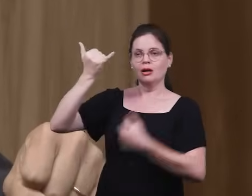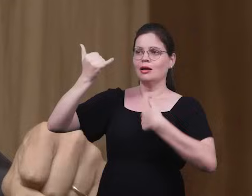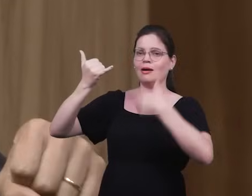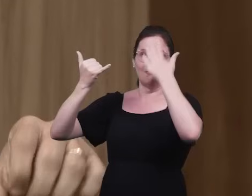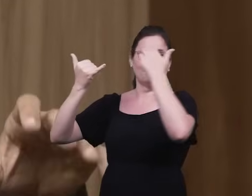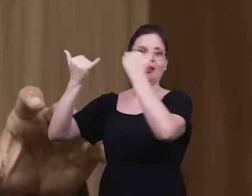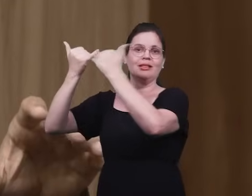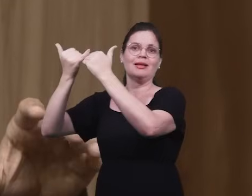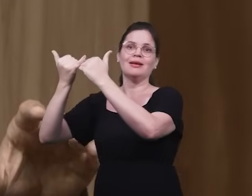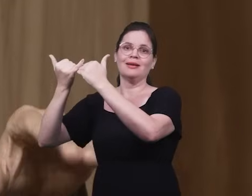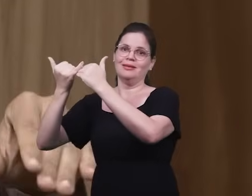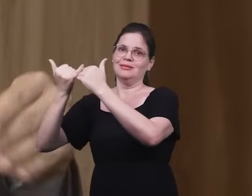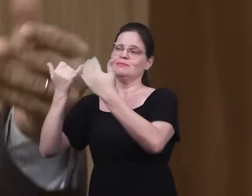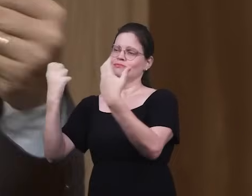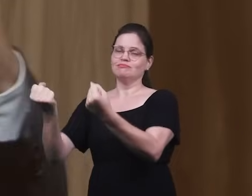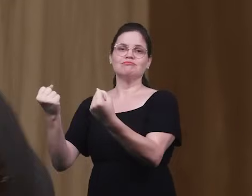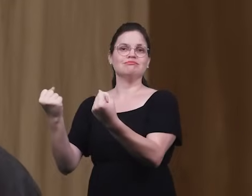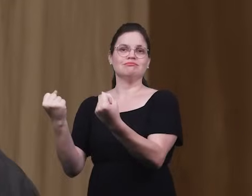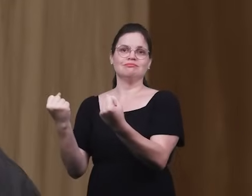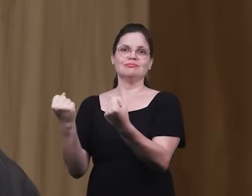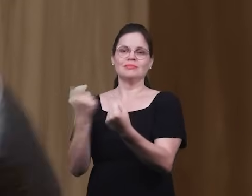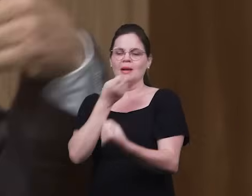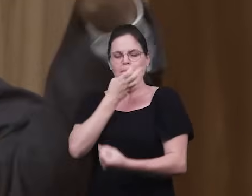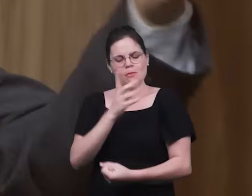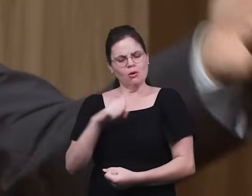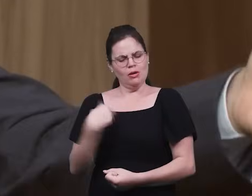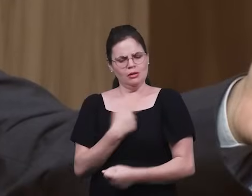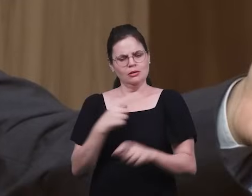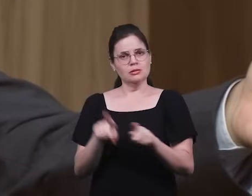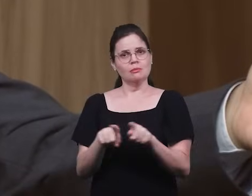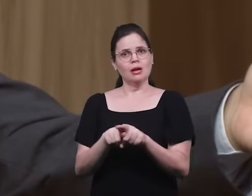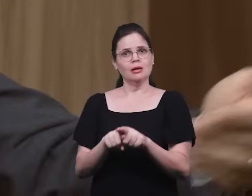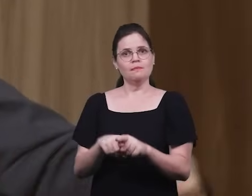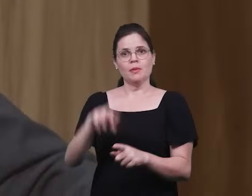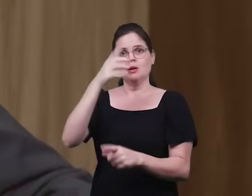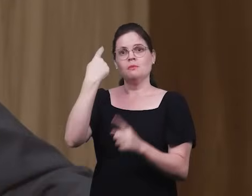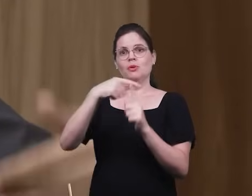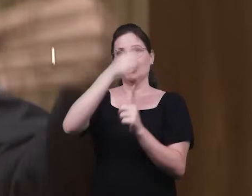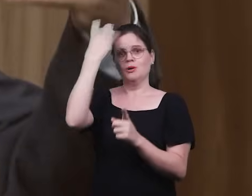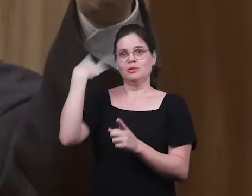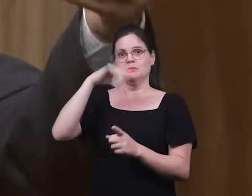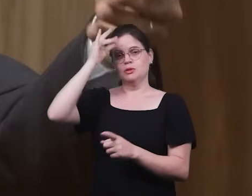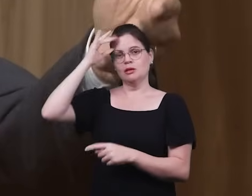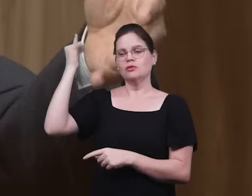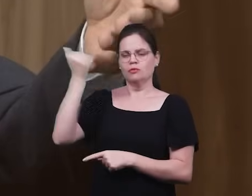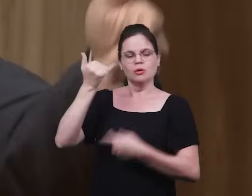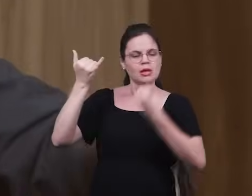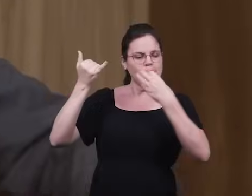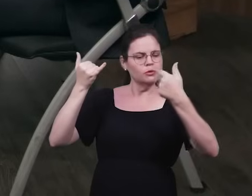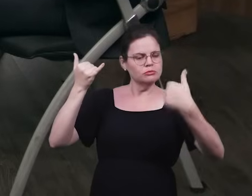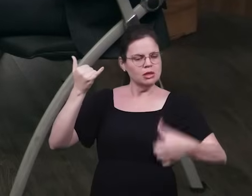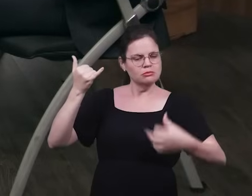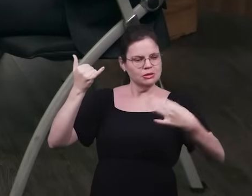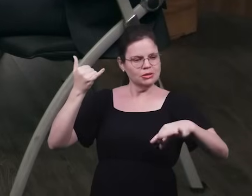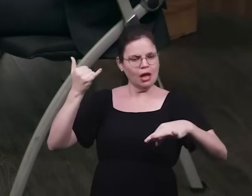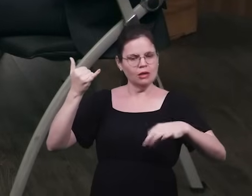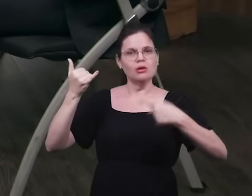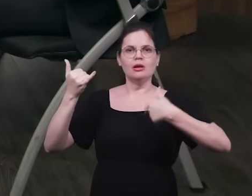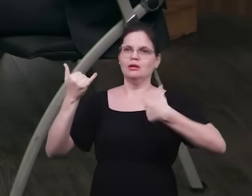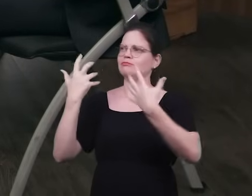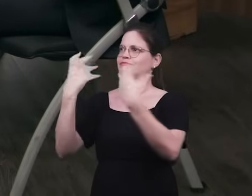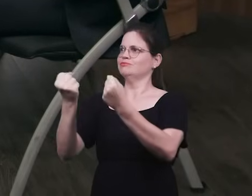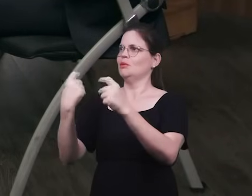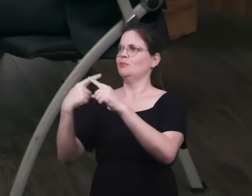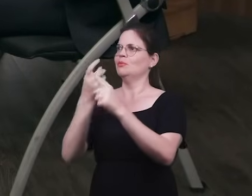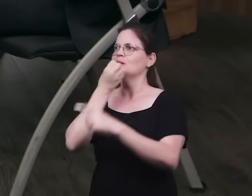ela Então Nós aceitamos também é bom a nós pareceu bem ao Espírito Santo e nós aceit amém aquilo que vem do